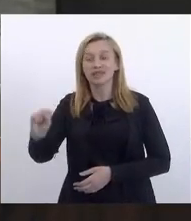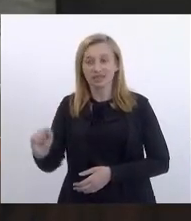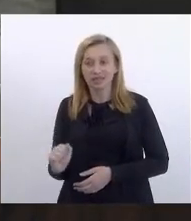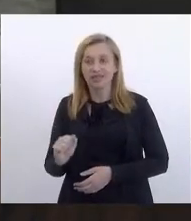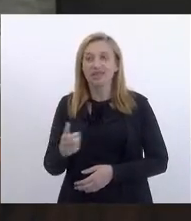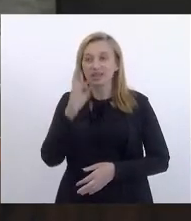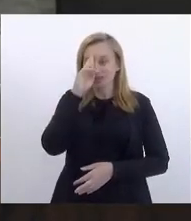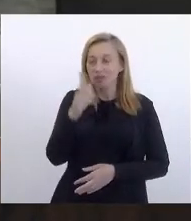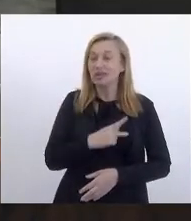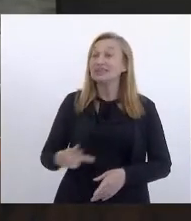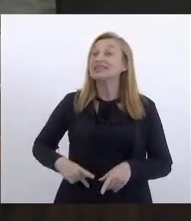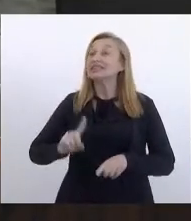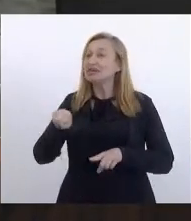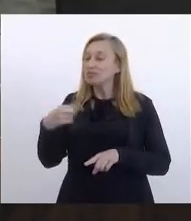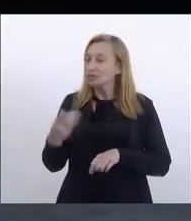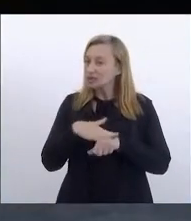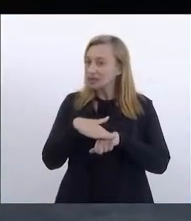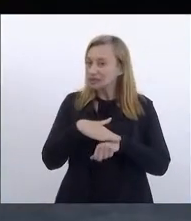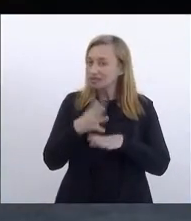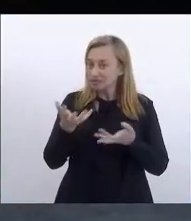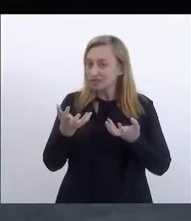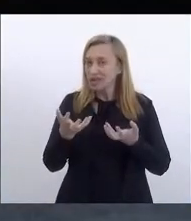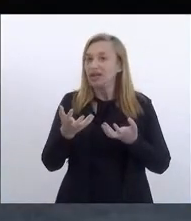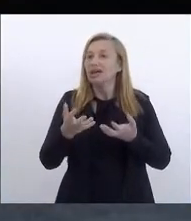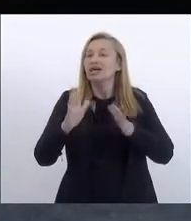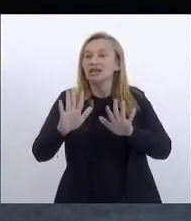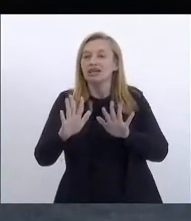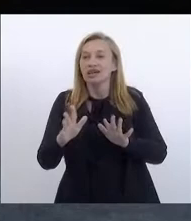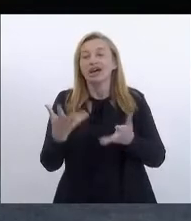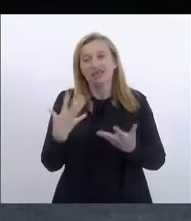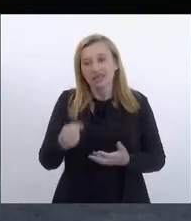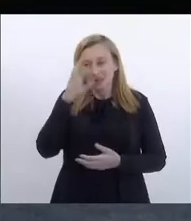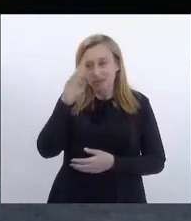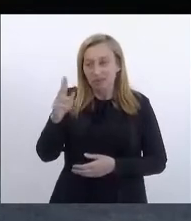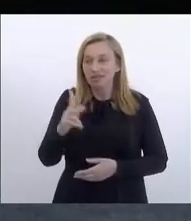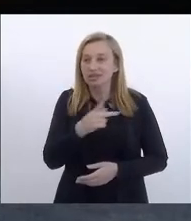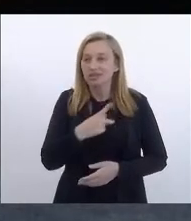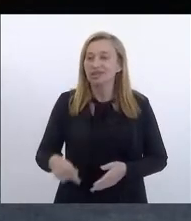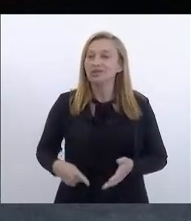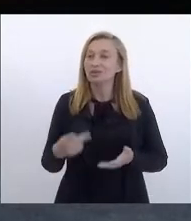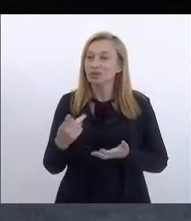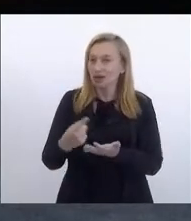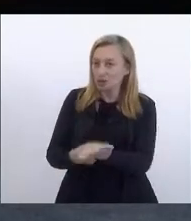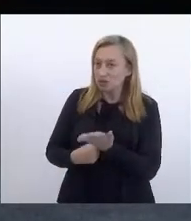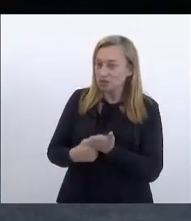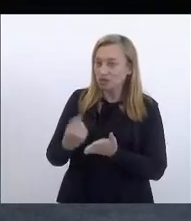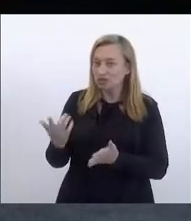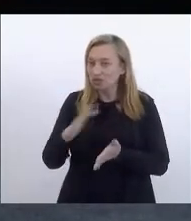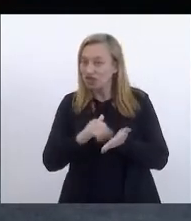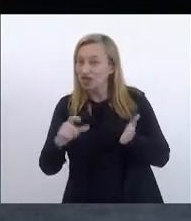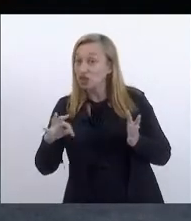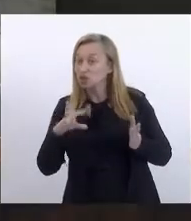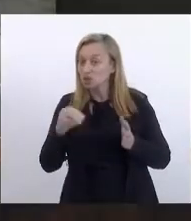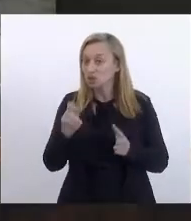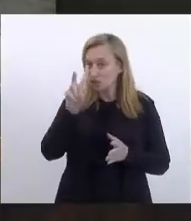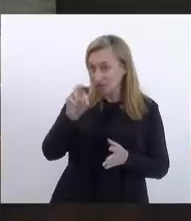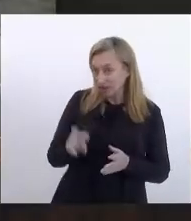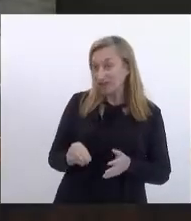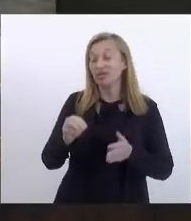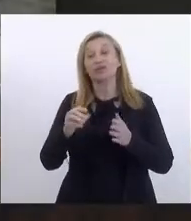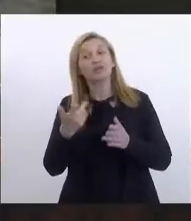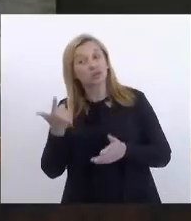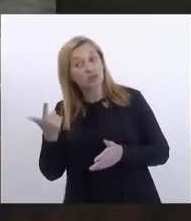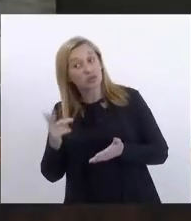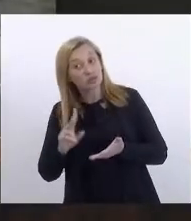Presidente, depois eu queria... Favorável, presidente. Com a sua ajuda, nós vamos derrubar todos os vetos. Pode ter certeza. Vamos manter alguns,